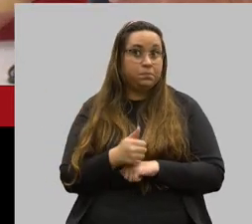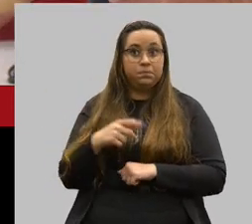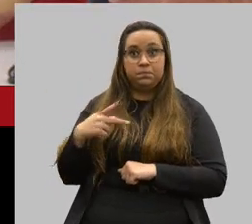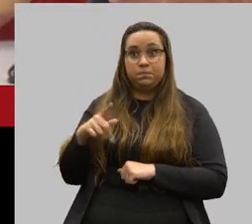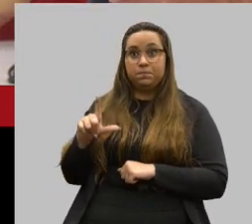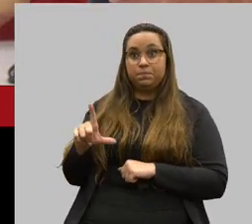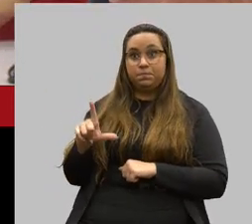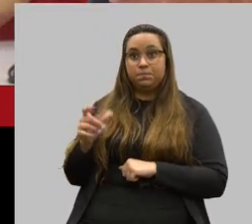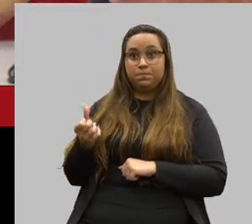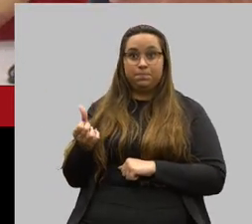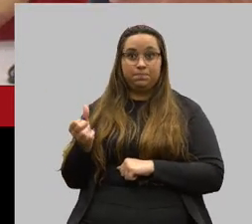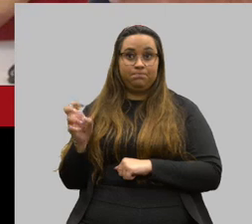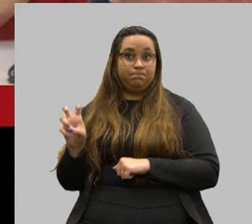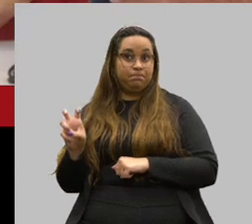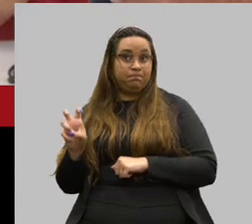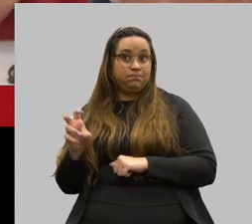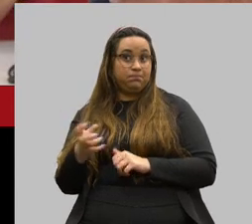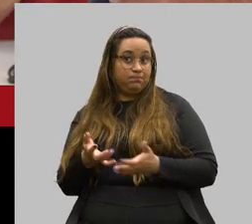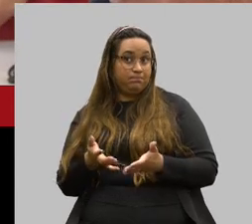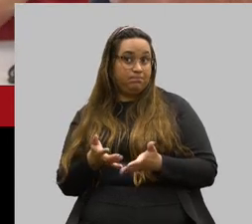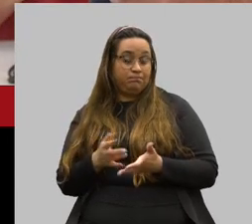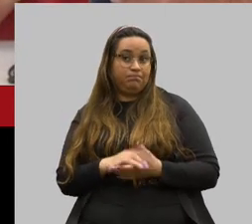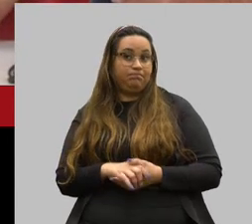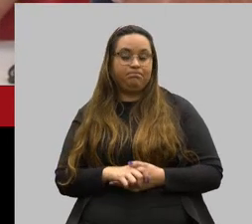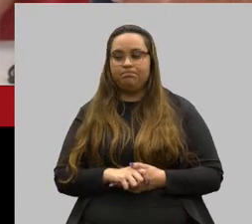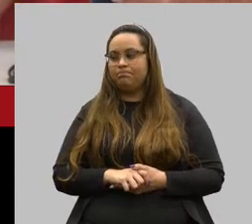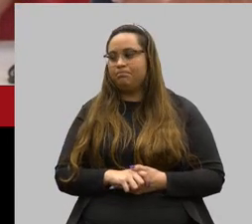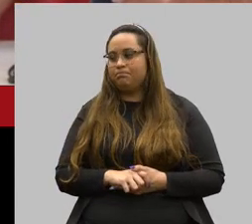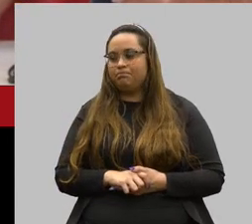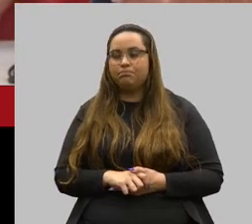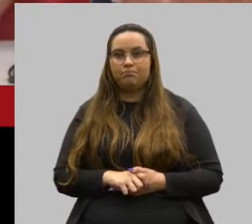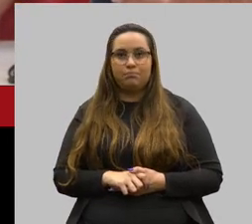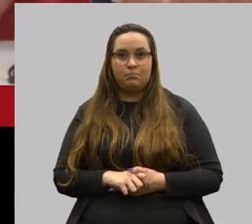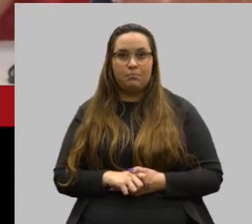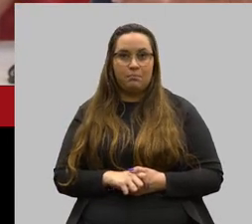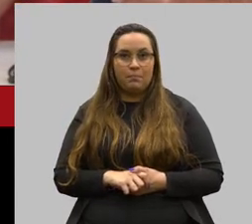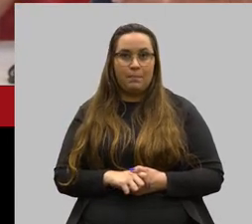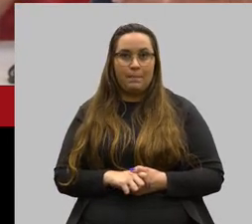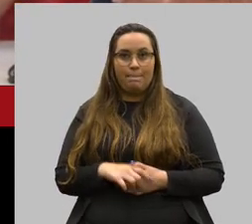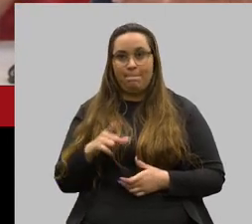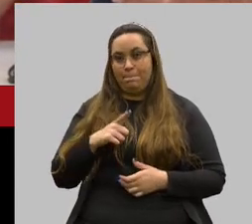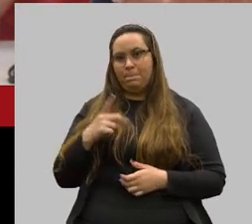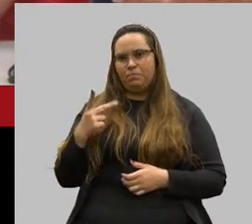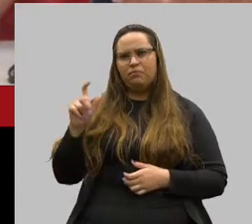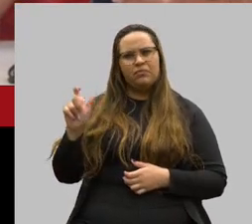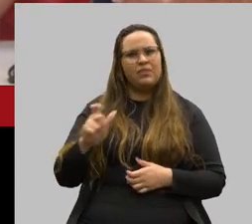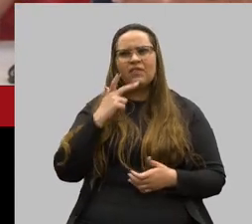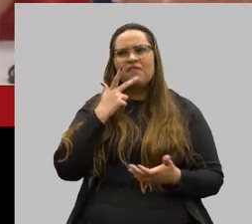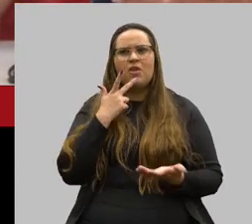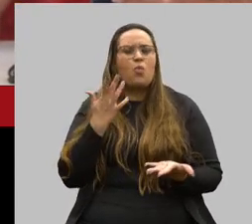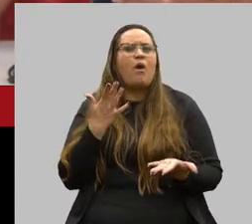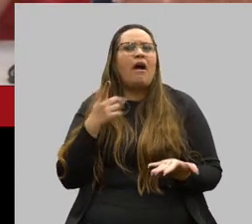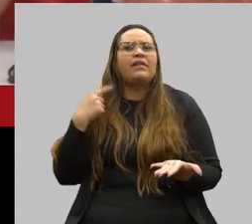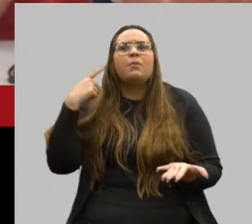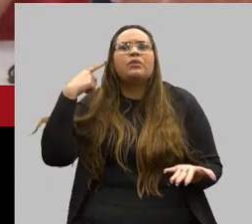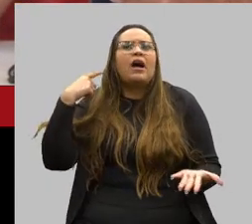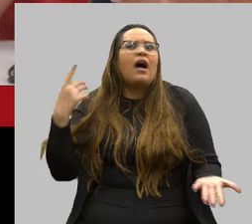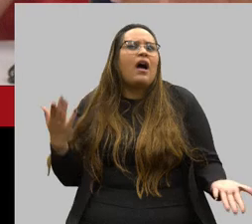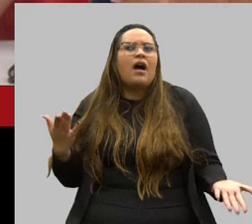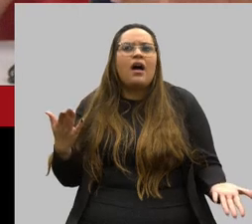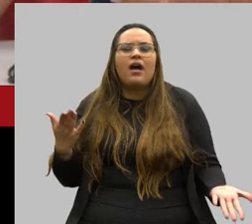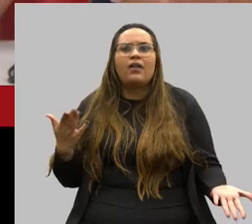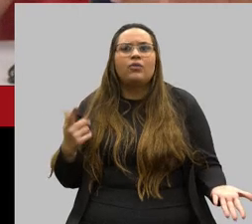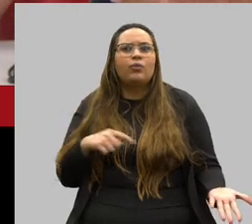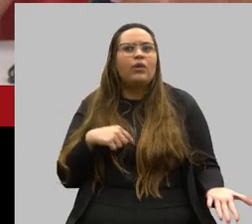65 eh tem uma pessoa aqui falou Deputado a gente precisa a expressão que